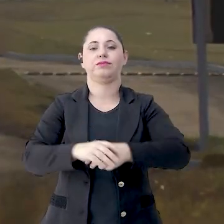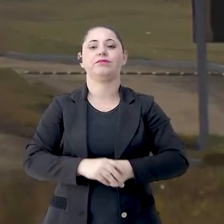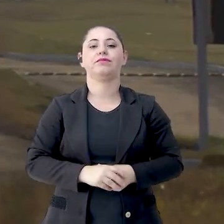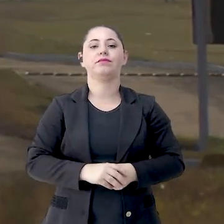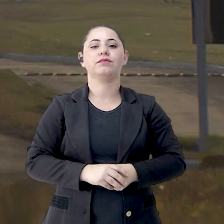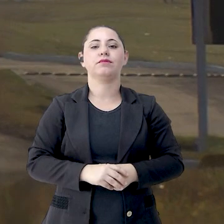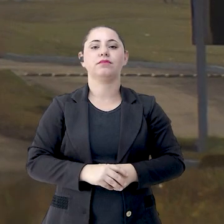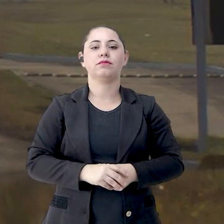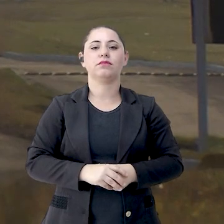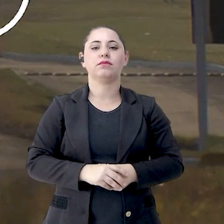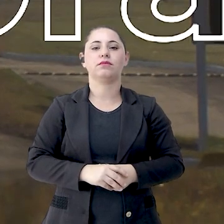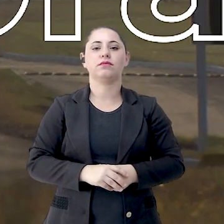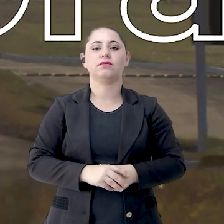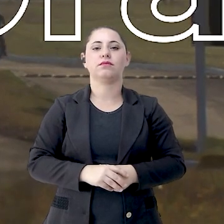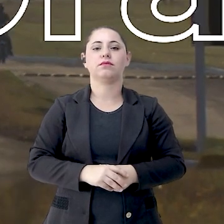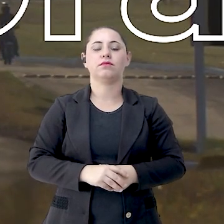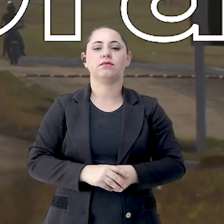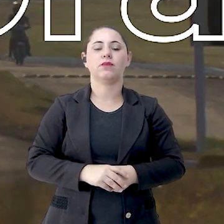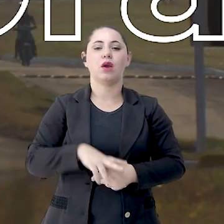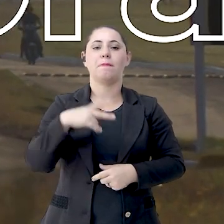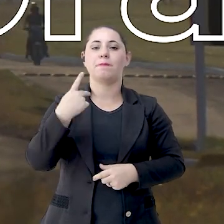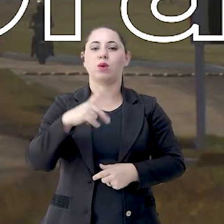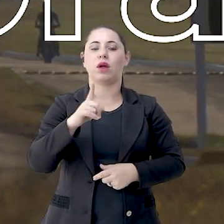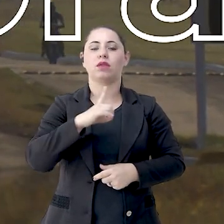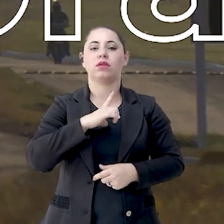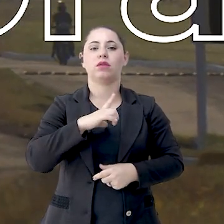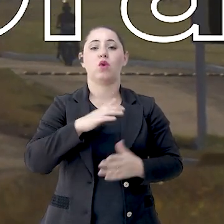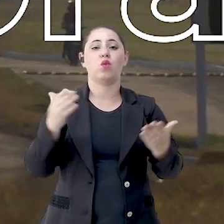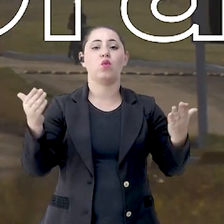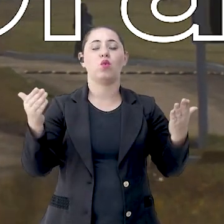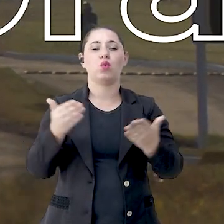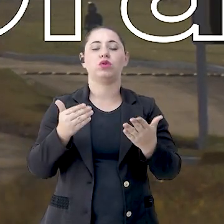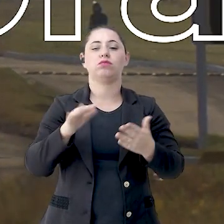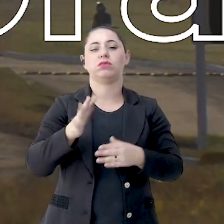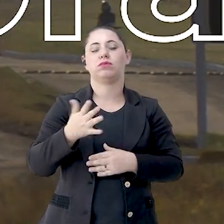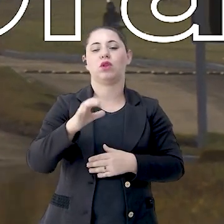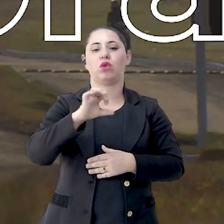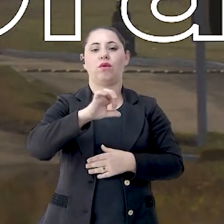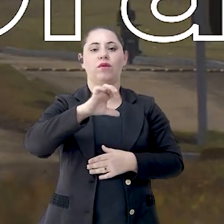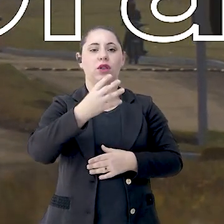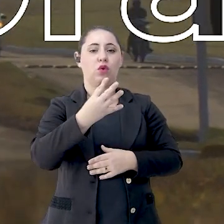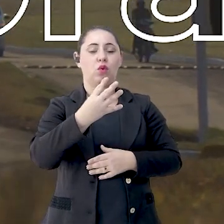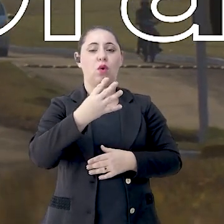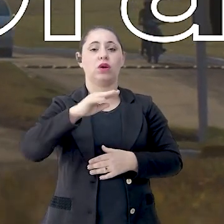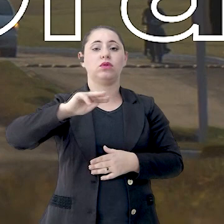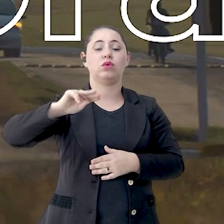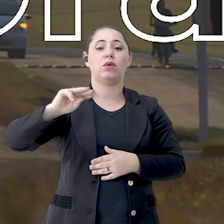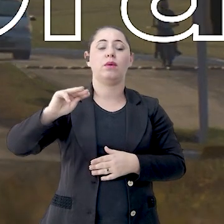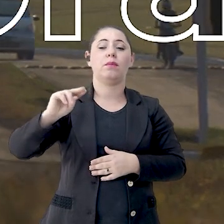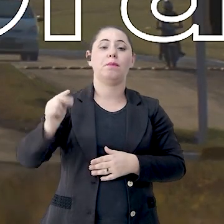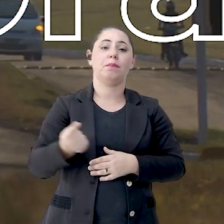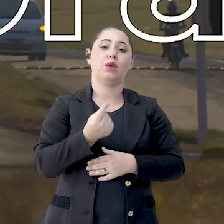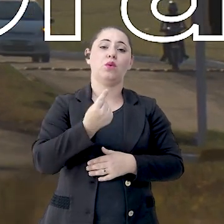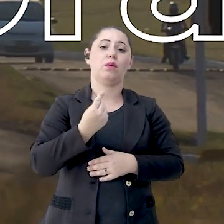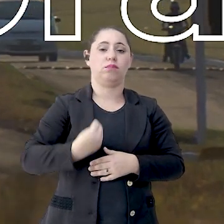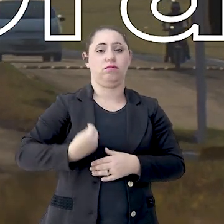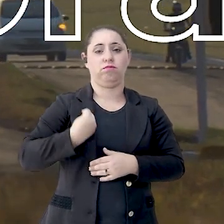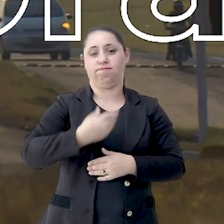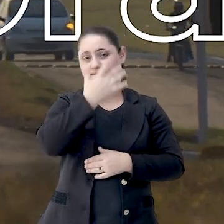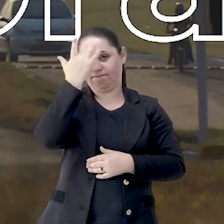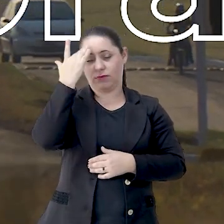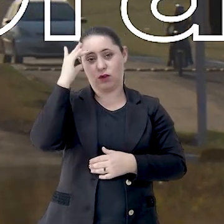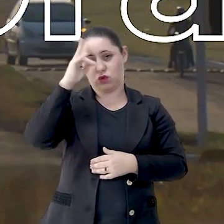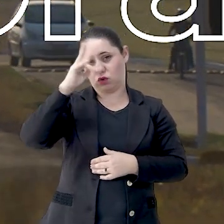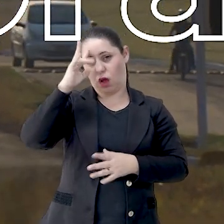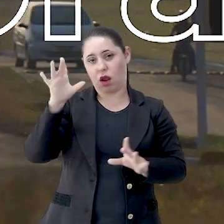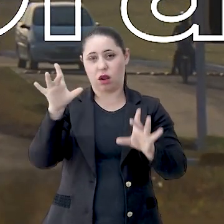Ponta Porã possui atualmente quase 94 mil habitantes, com sua história ligada diretamente à vizinha